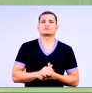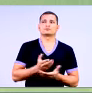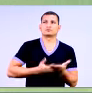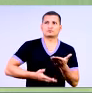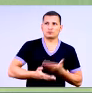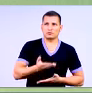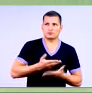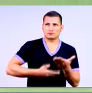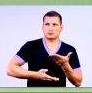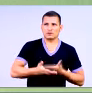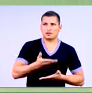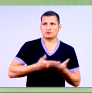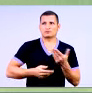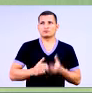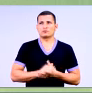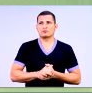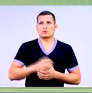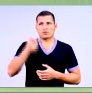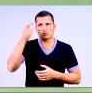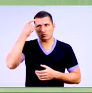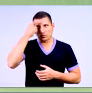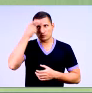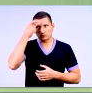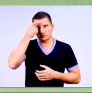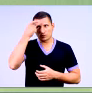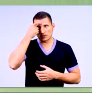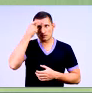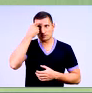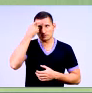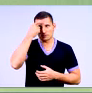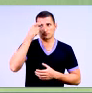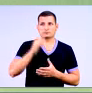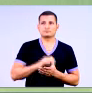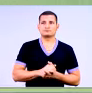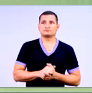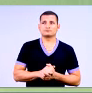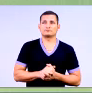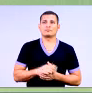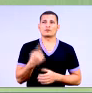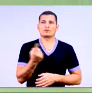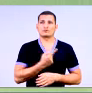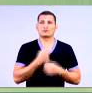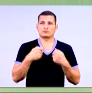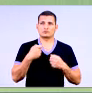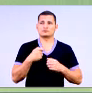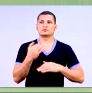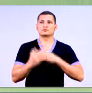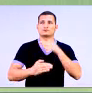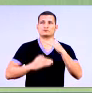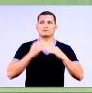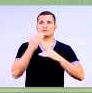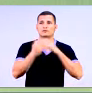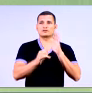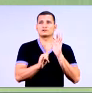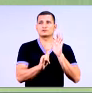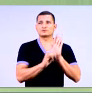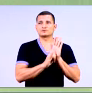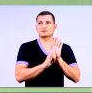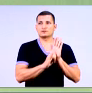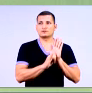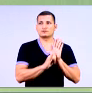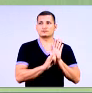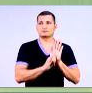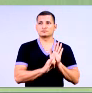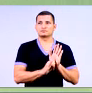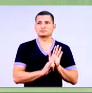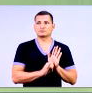falamos, uma consciência crítica, e nós precisamos desenvolver, então, uma identidade que vai